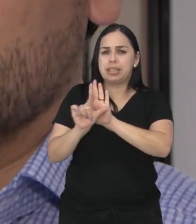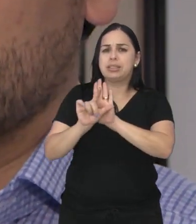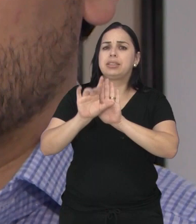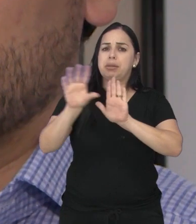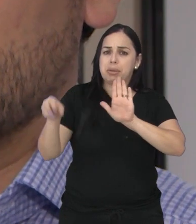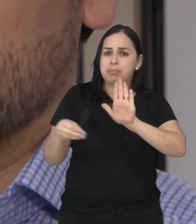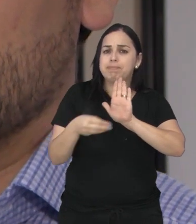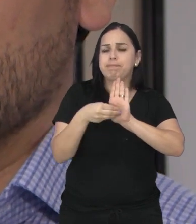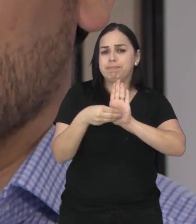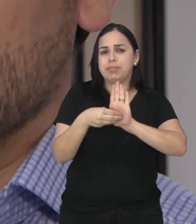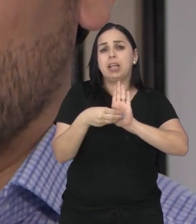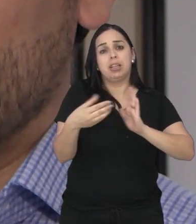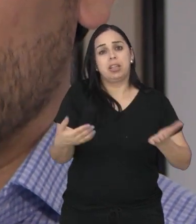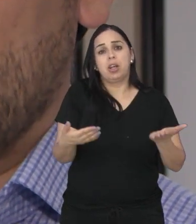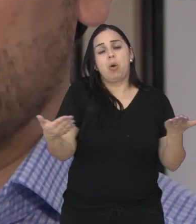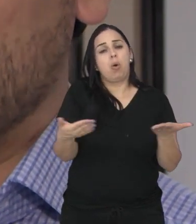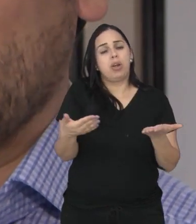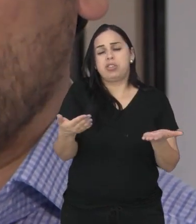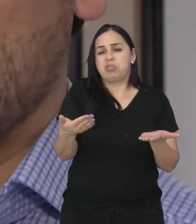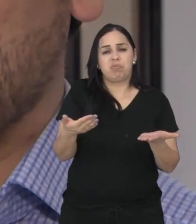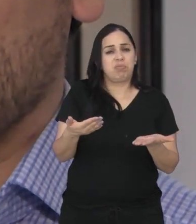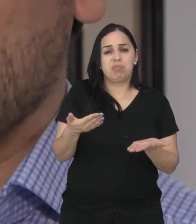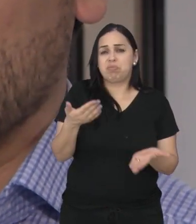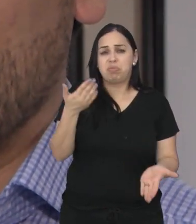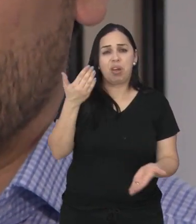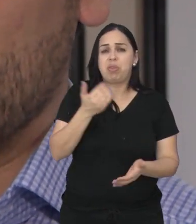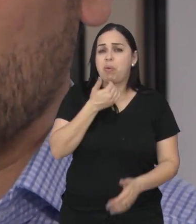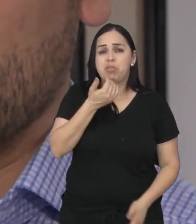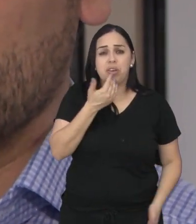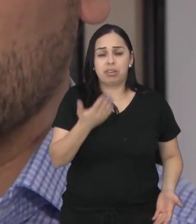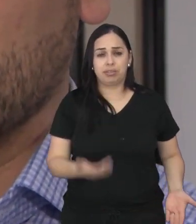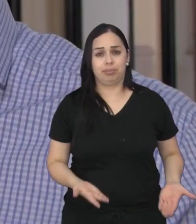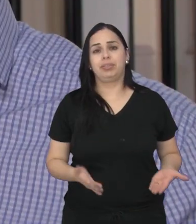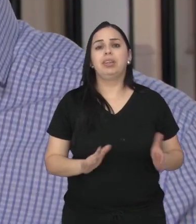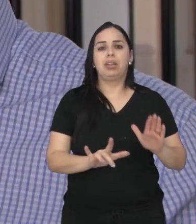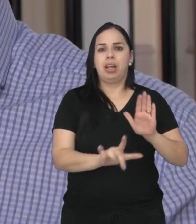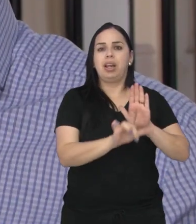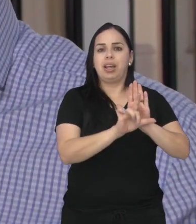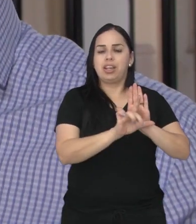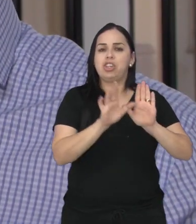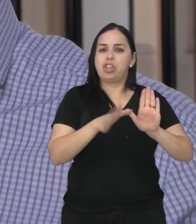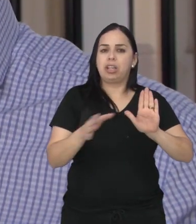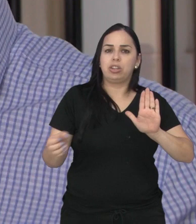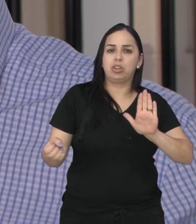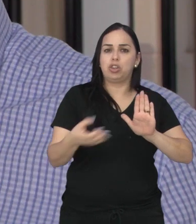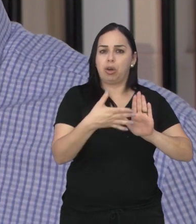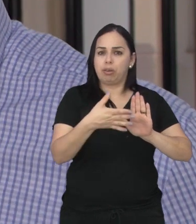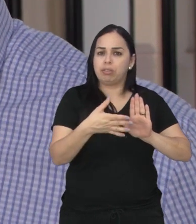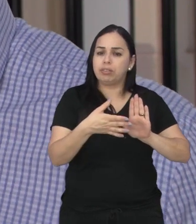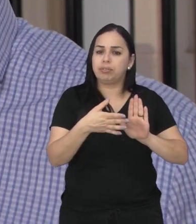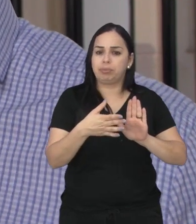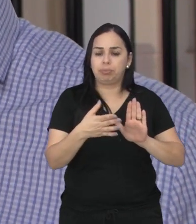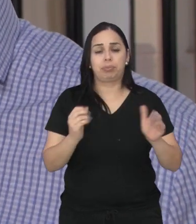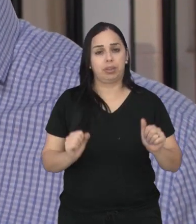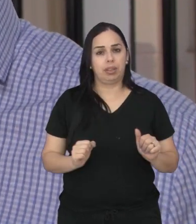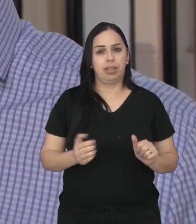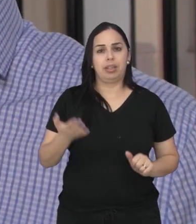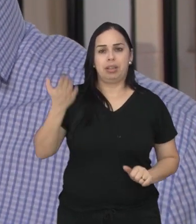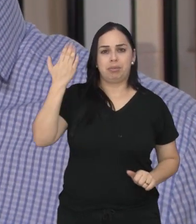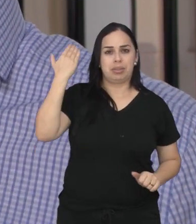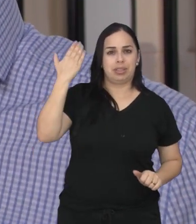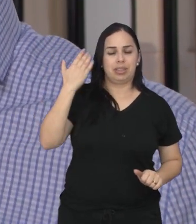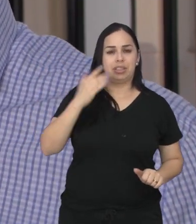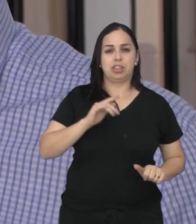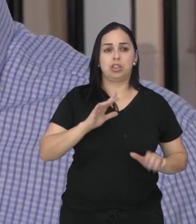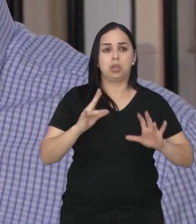fazem parte deste pacote e que considera hoje desnecessárias. Lei que foi revogada agora com a aprovação do nosso projeto,